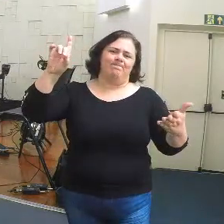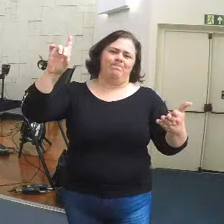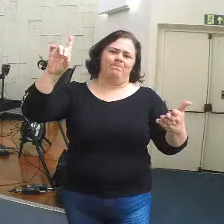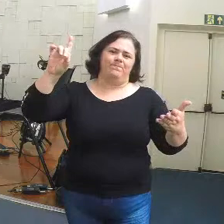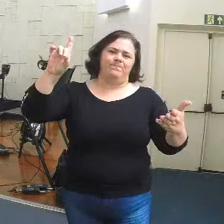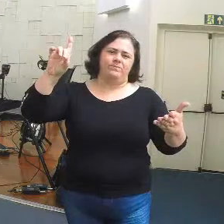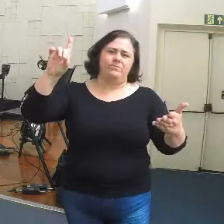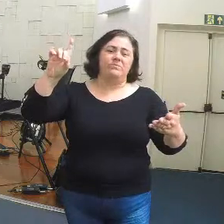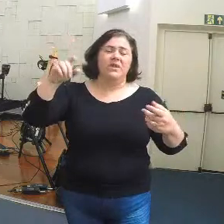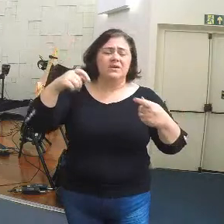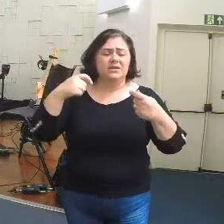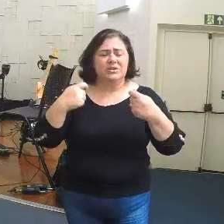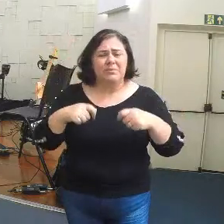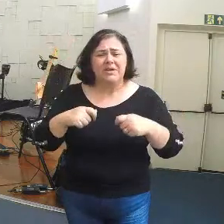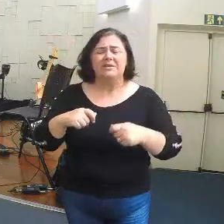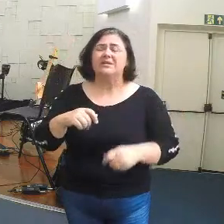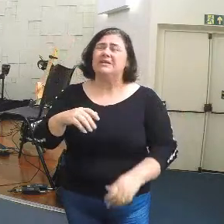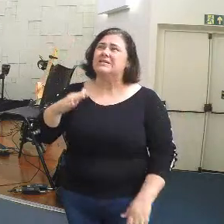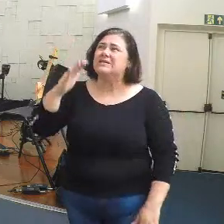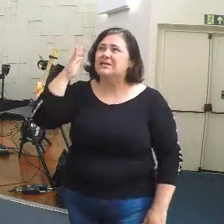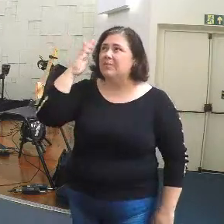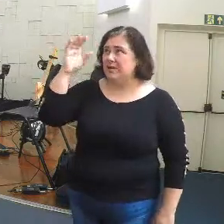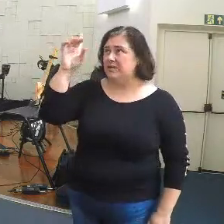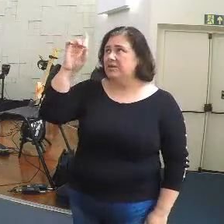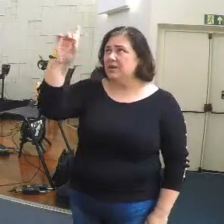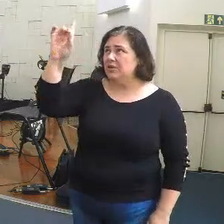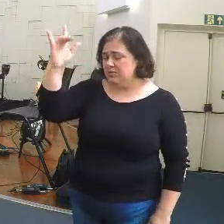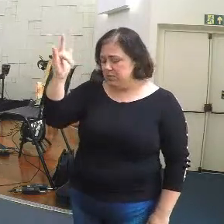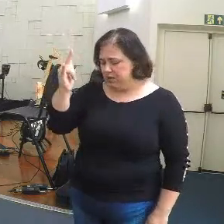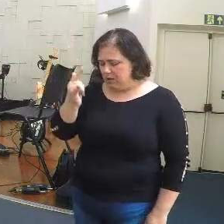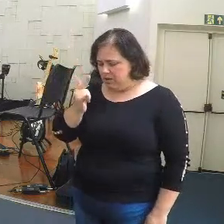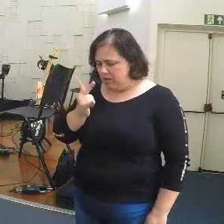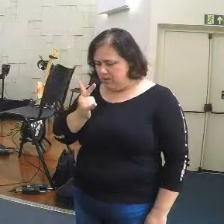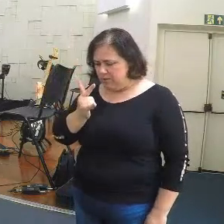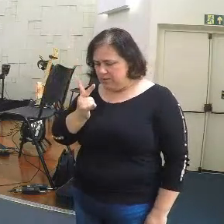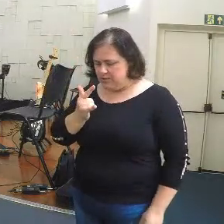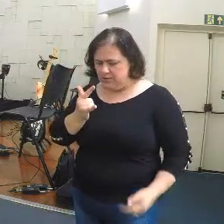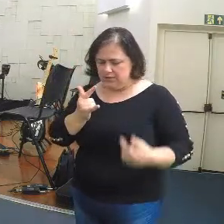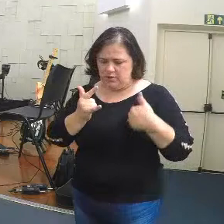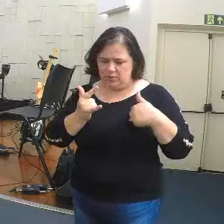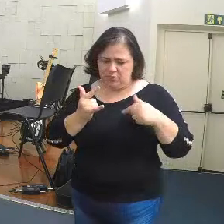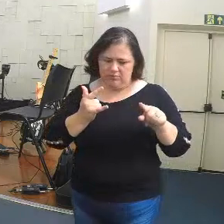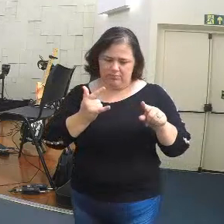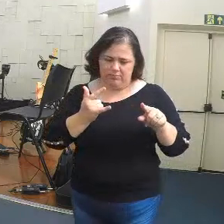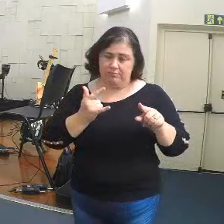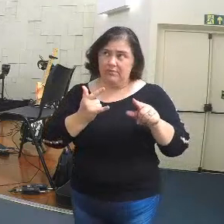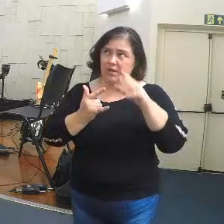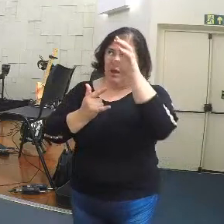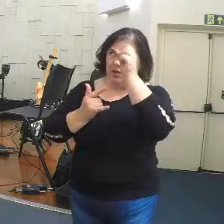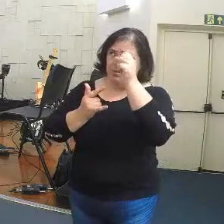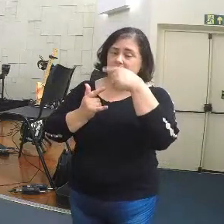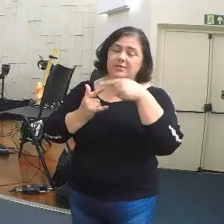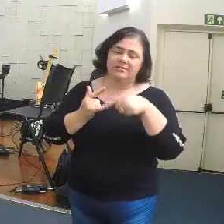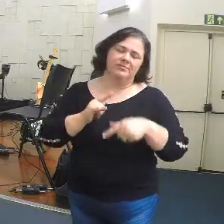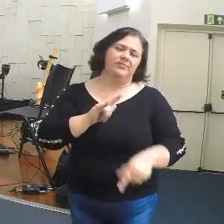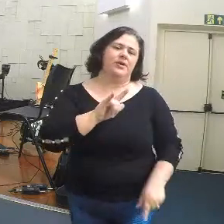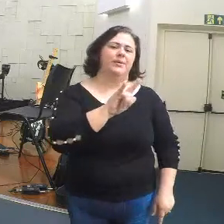viver essa vida gerada pelo amor. Você aprende e você vai aperfeiçoando. É isso que o texto está dizendo. Você